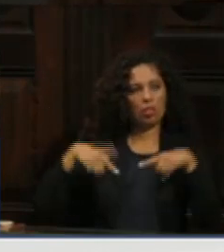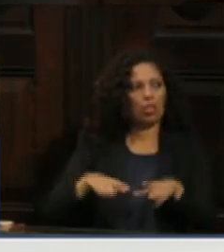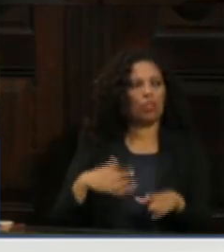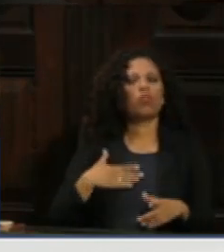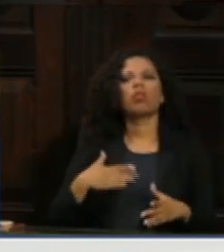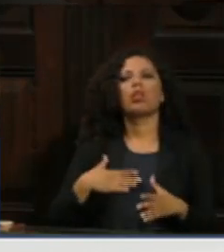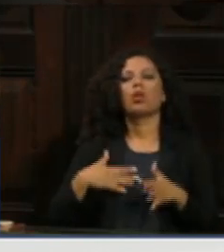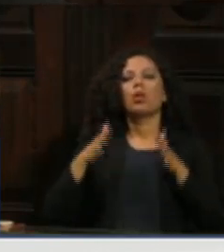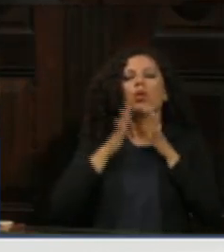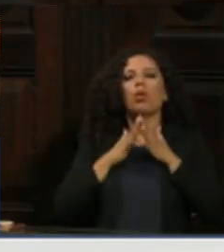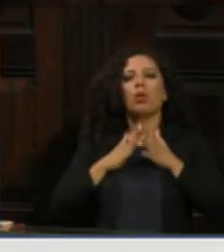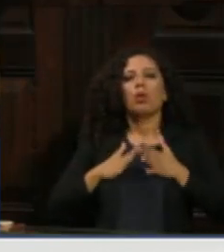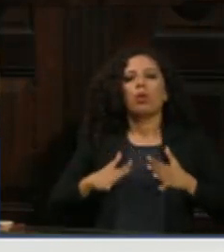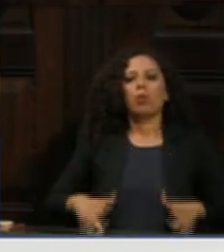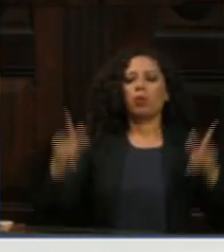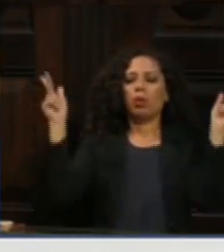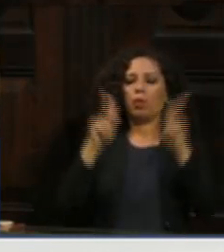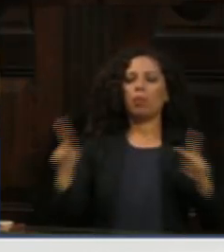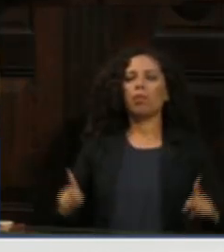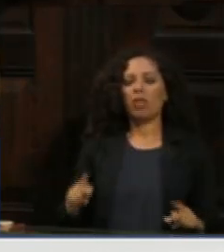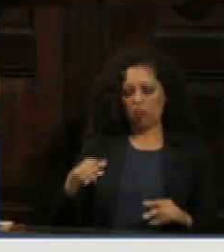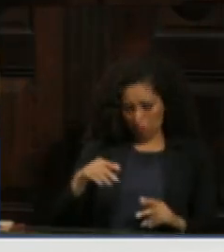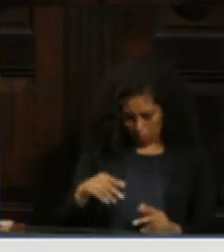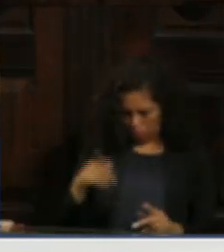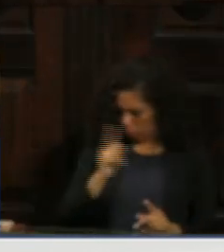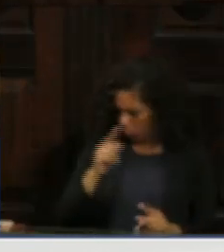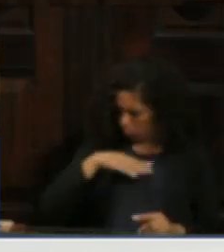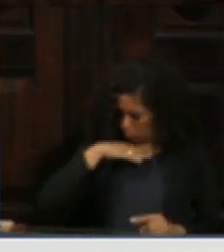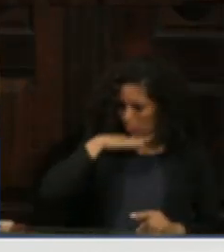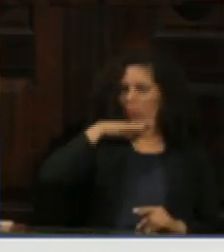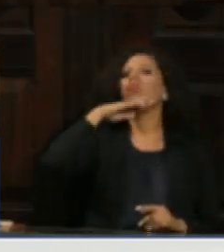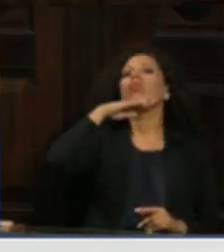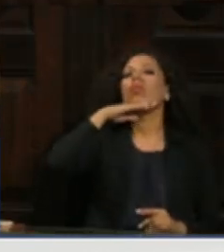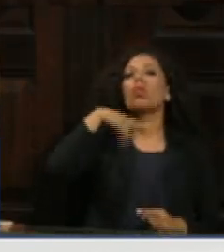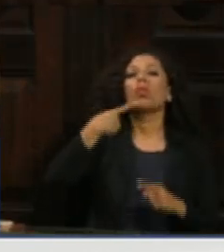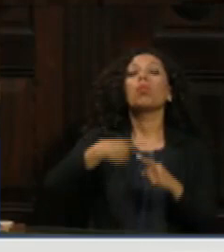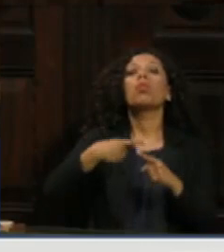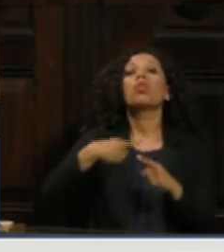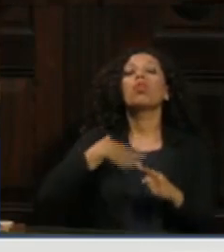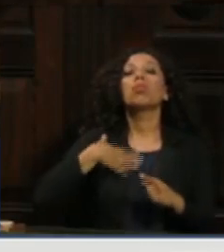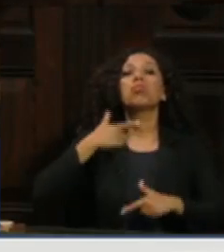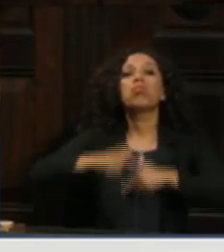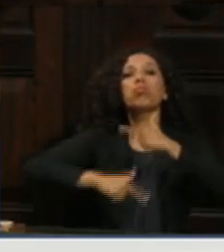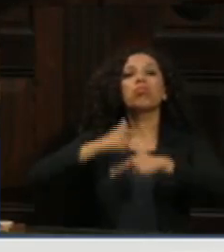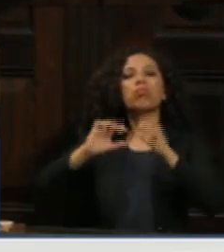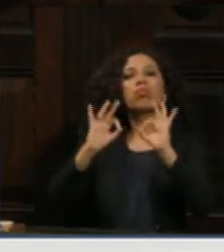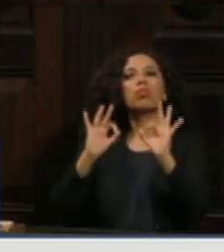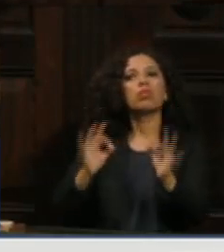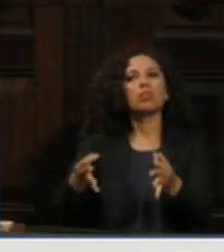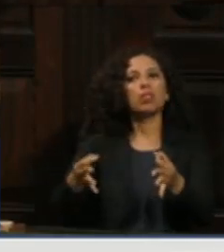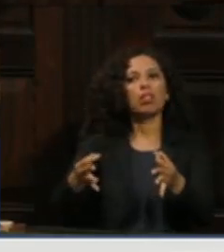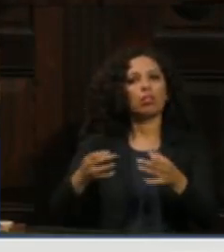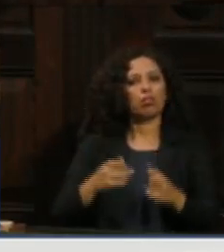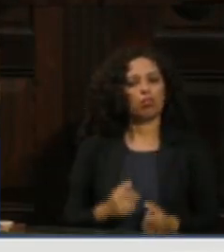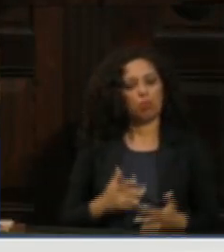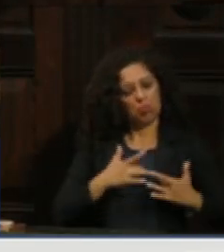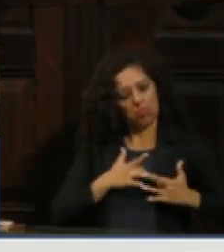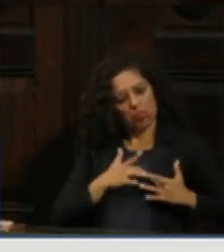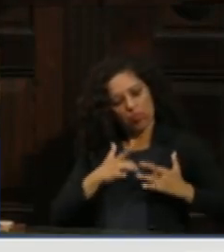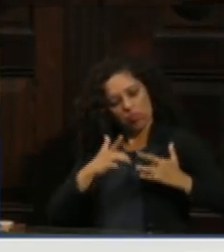educação pública do Estado do Rio de Janeiro. Muito obrigado, presidente. Obrigado, presidente, pelas palavras. Próximo orador inscrito,